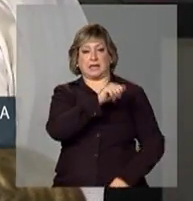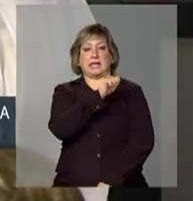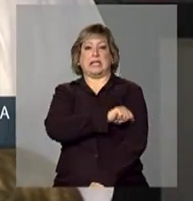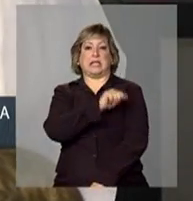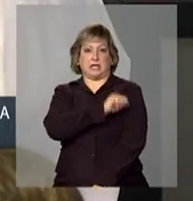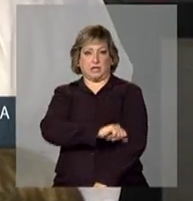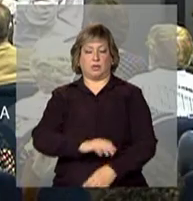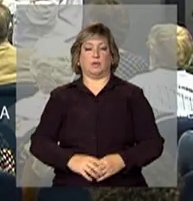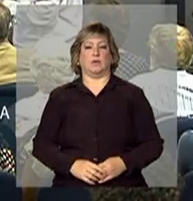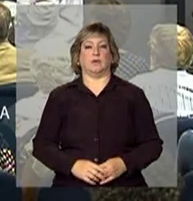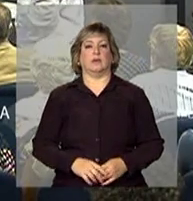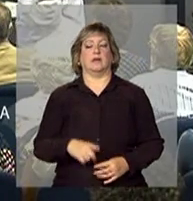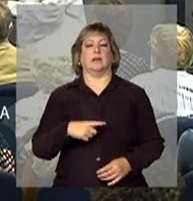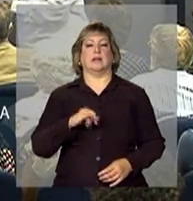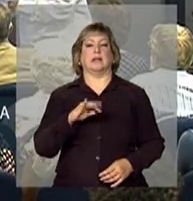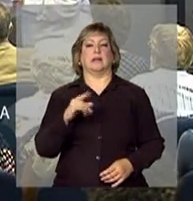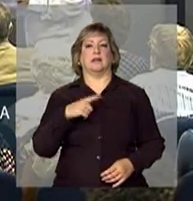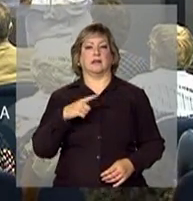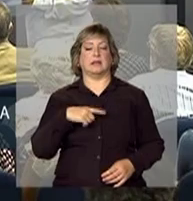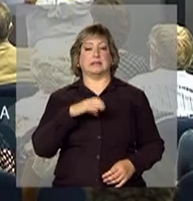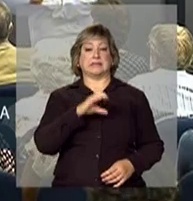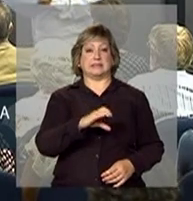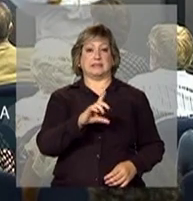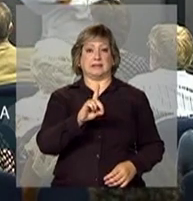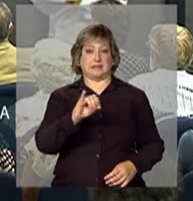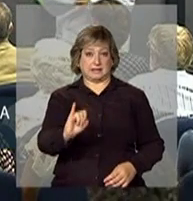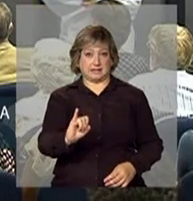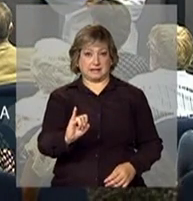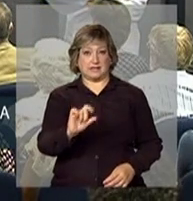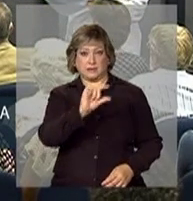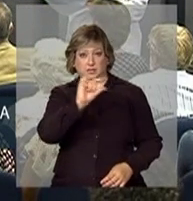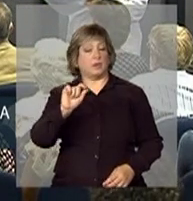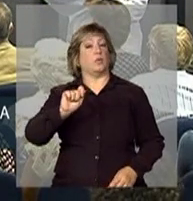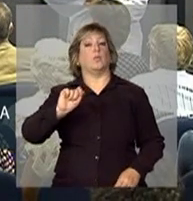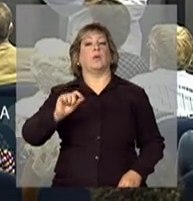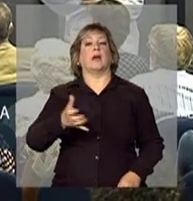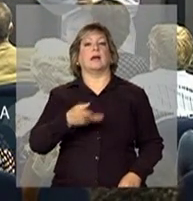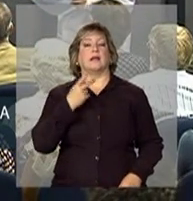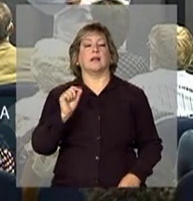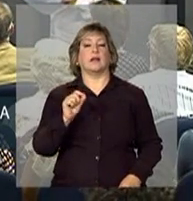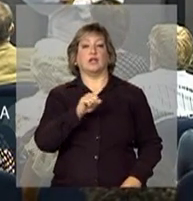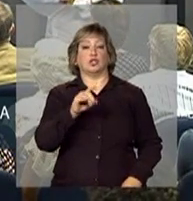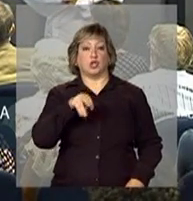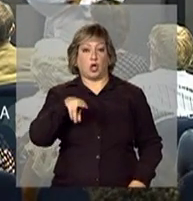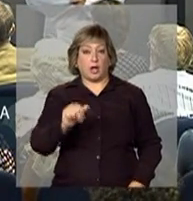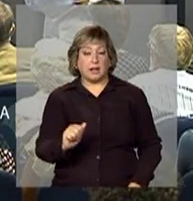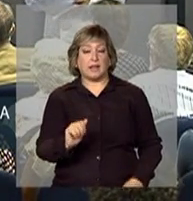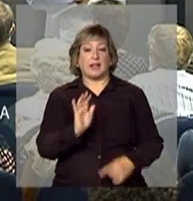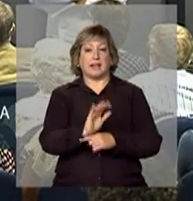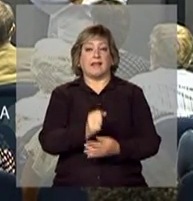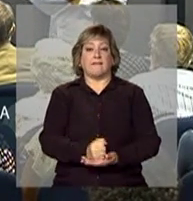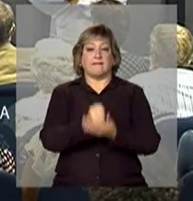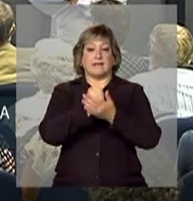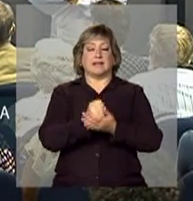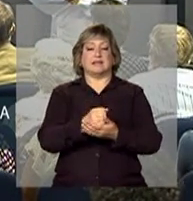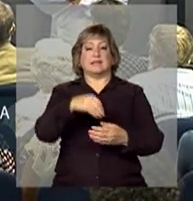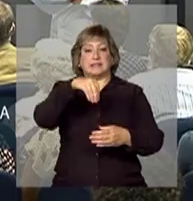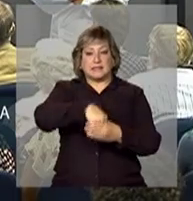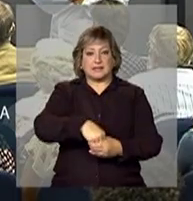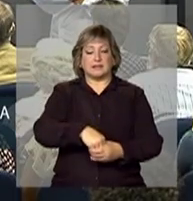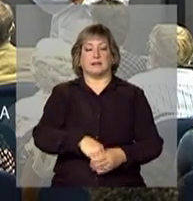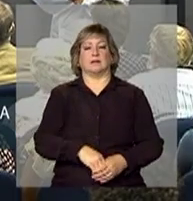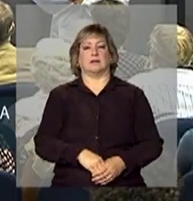lá em cima, ZDI, a sigla ZDI, significa Zona de Defesa Interna. O país